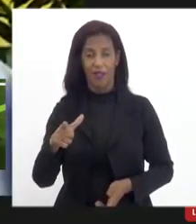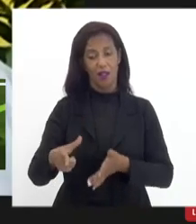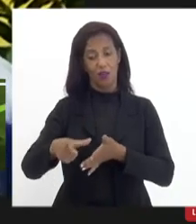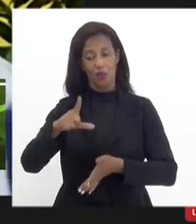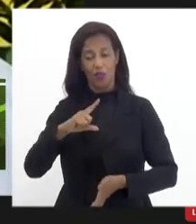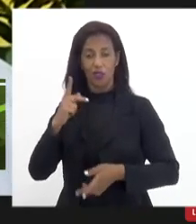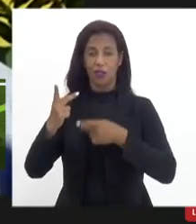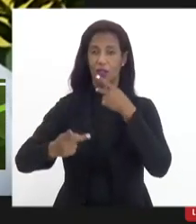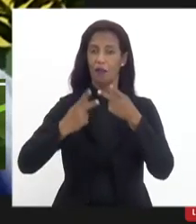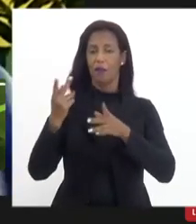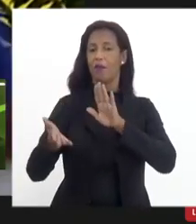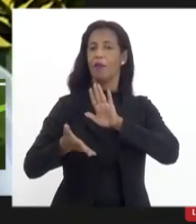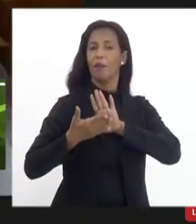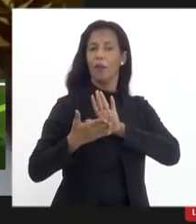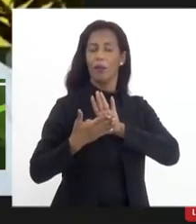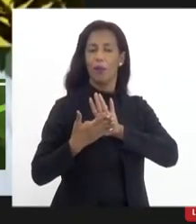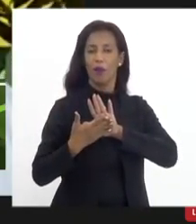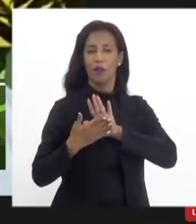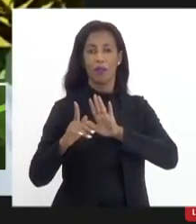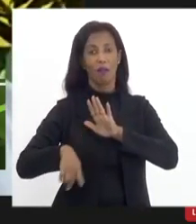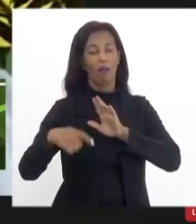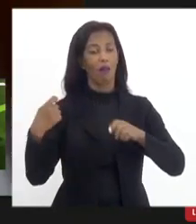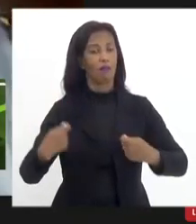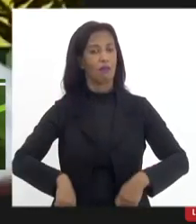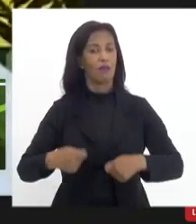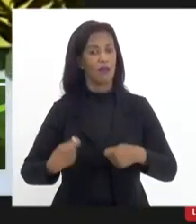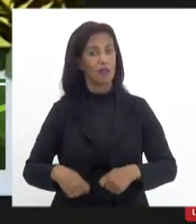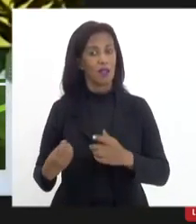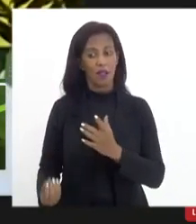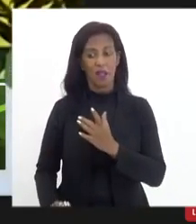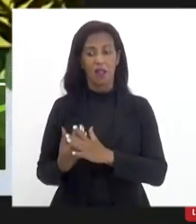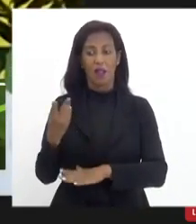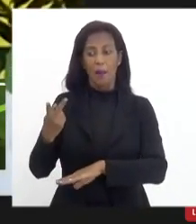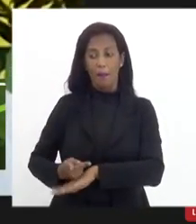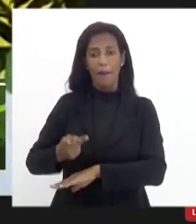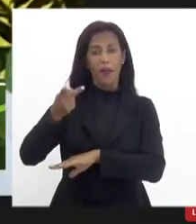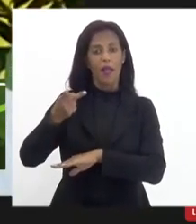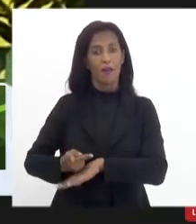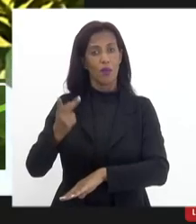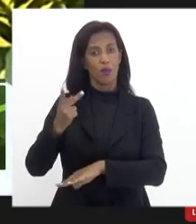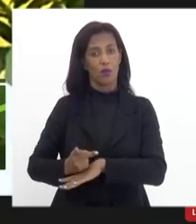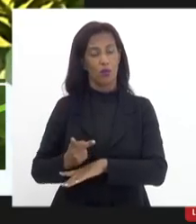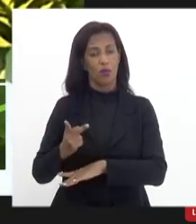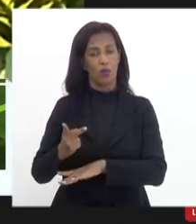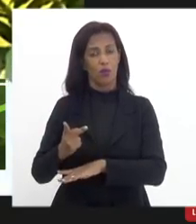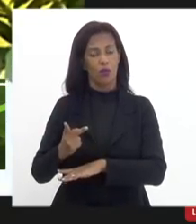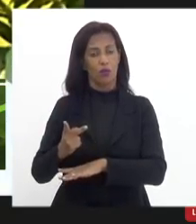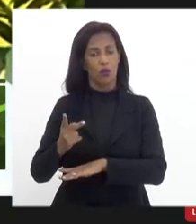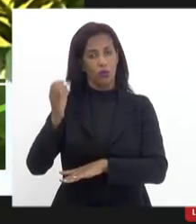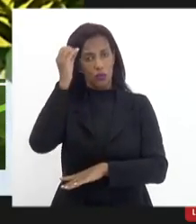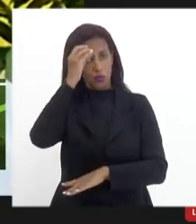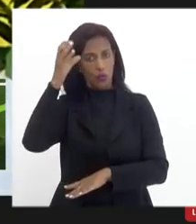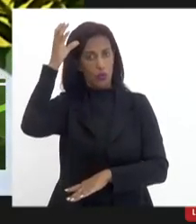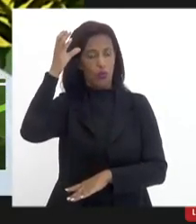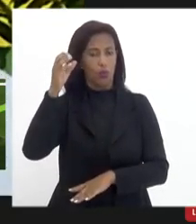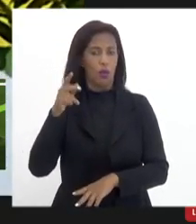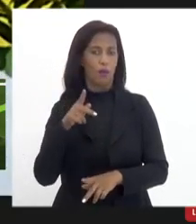em termos de proposta, que é a necessidade da gente criar prêmio de cultura popular no Estado do Rio de